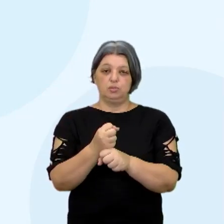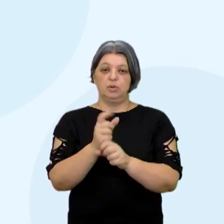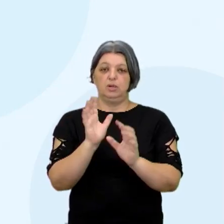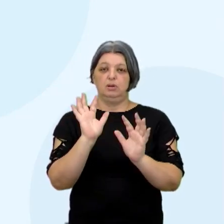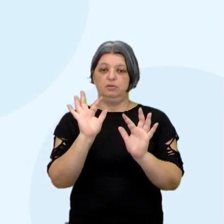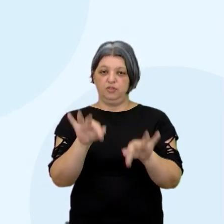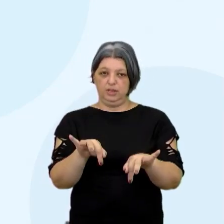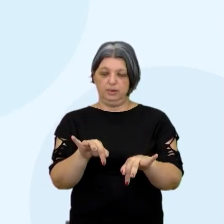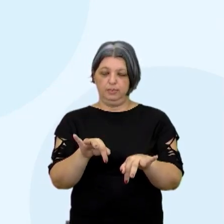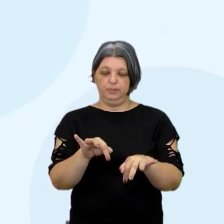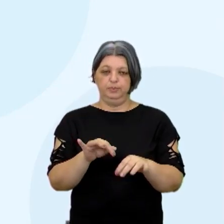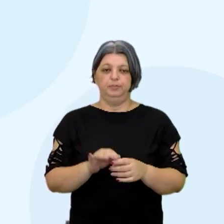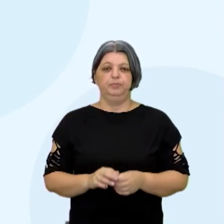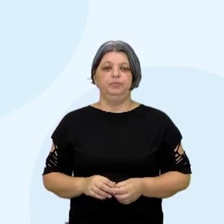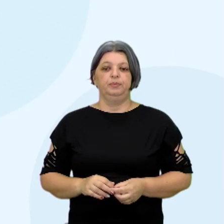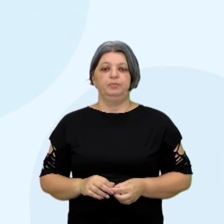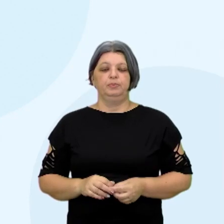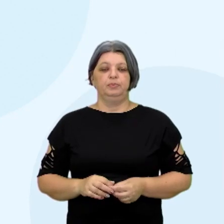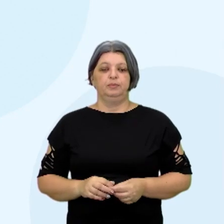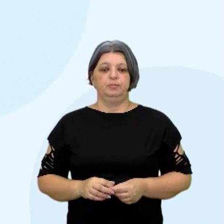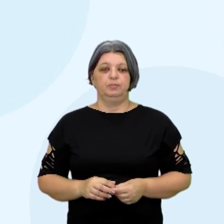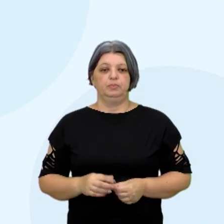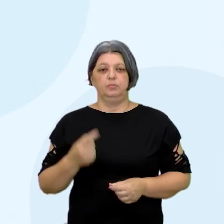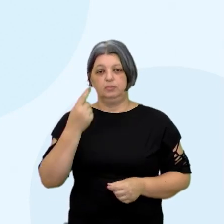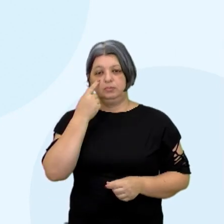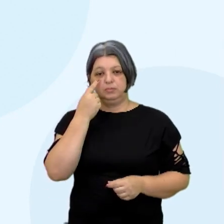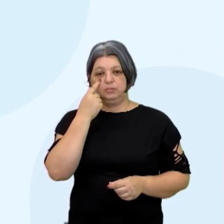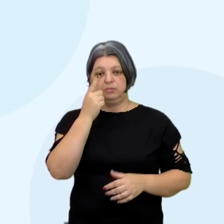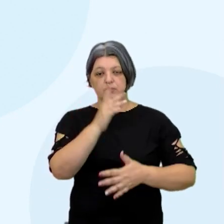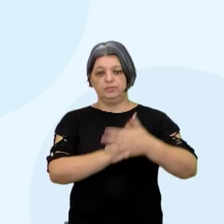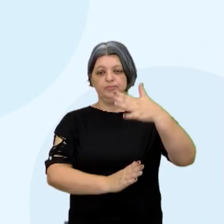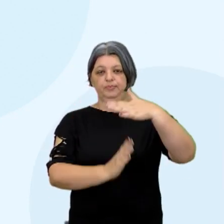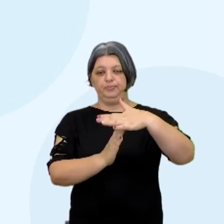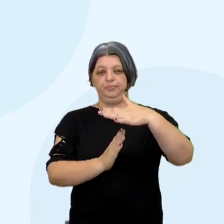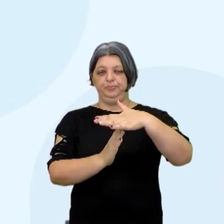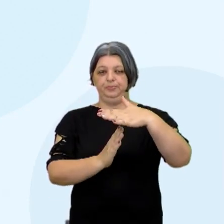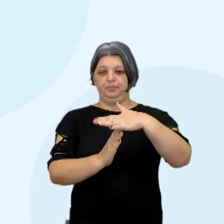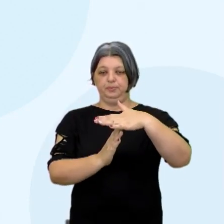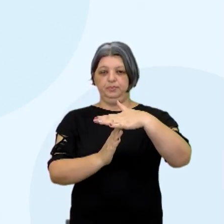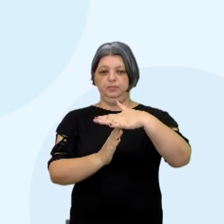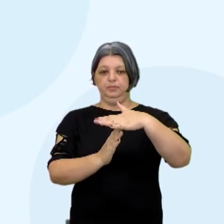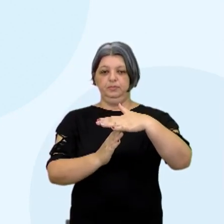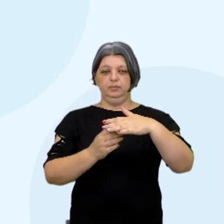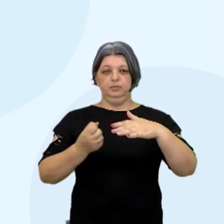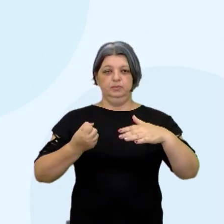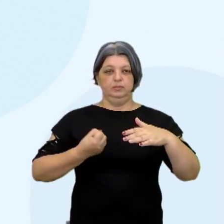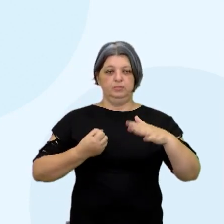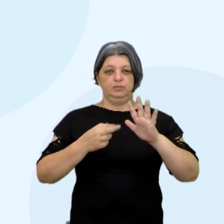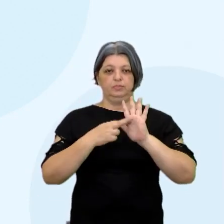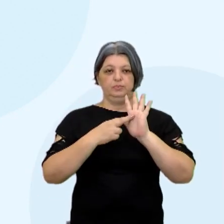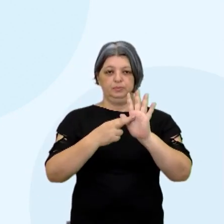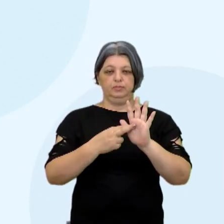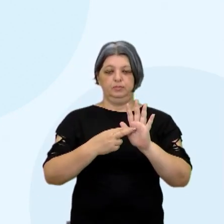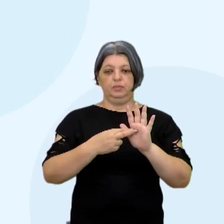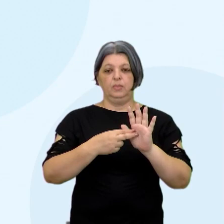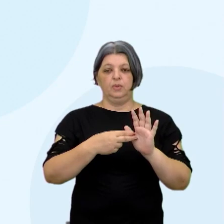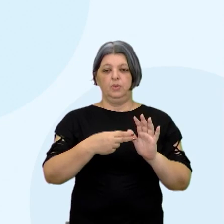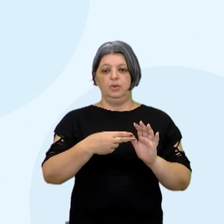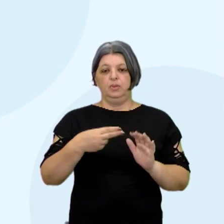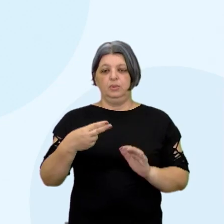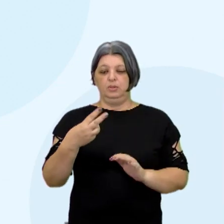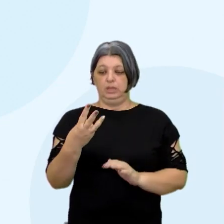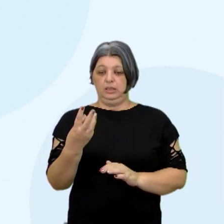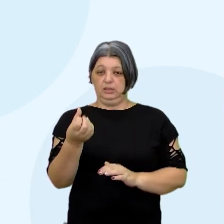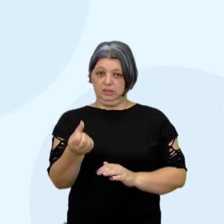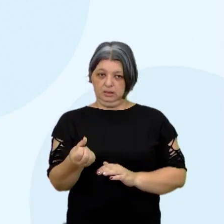Então um verso aí ó é o ponto máximo e ele representa um número 36 dá certo